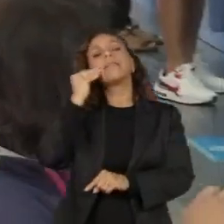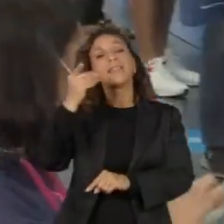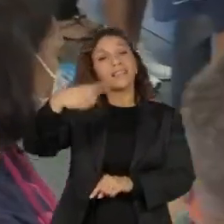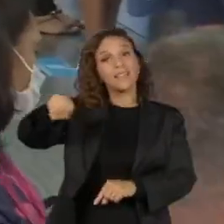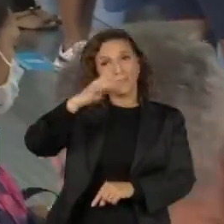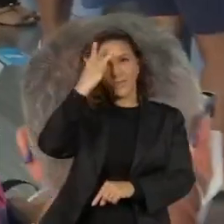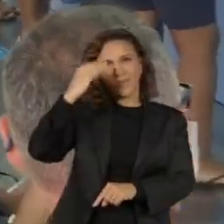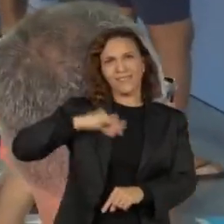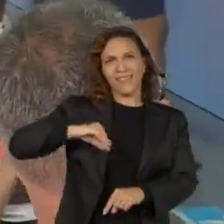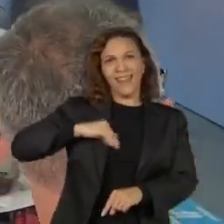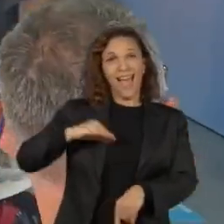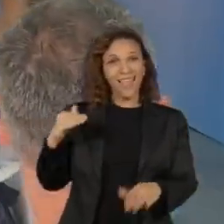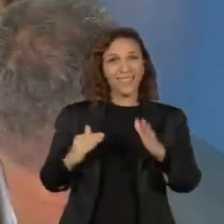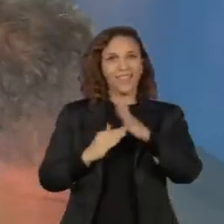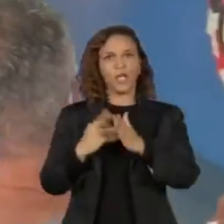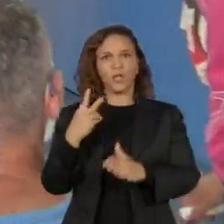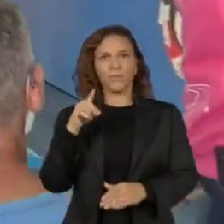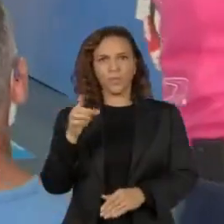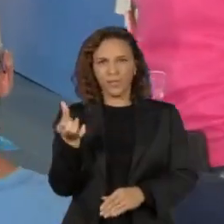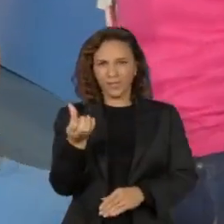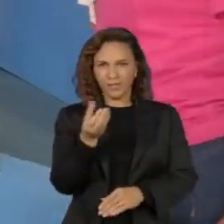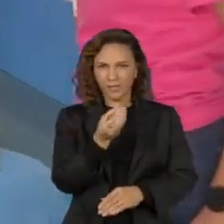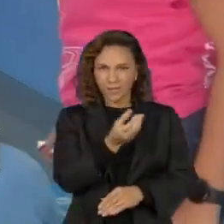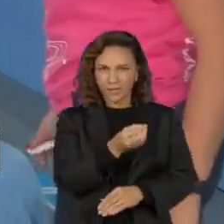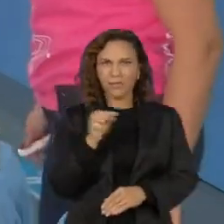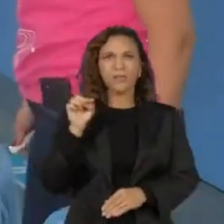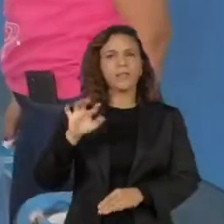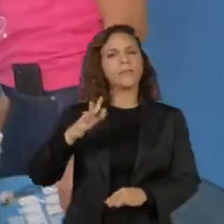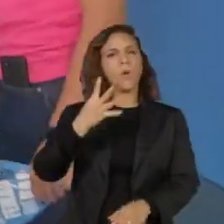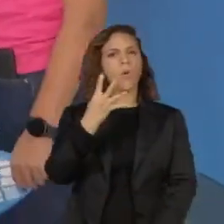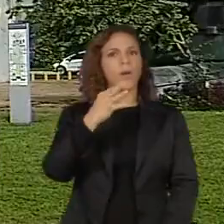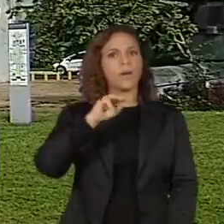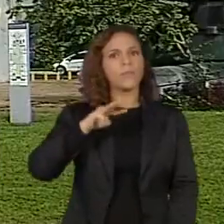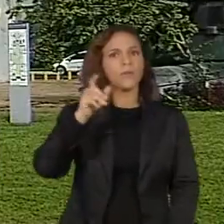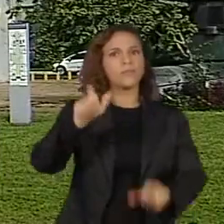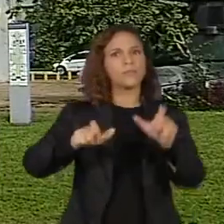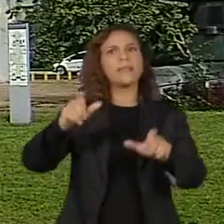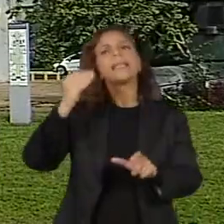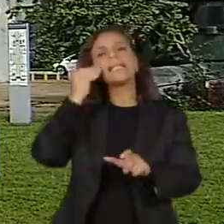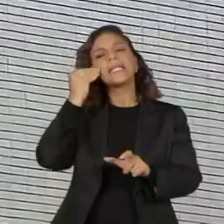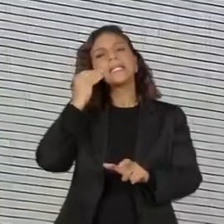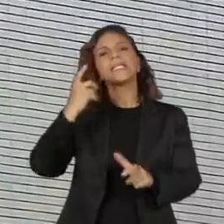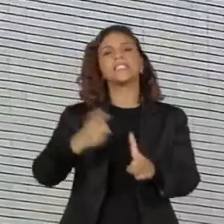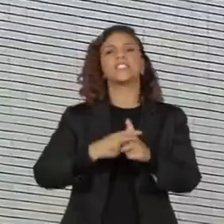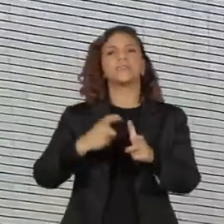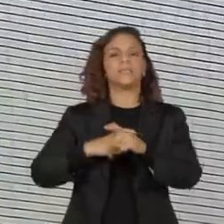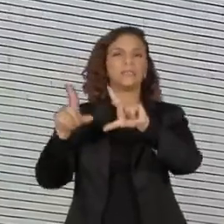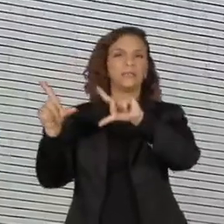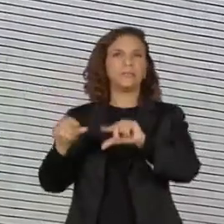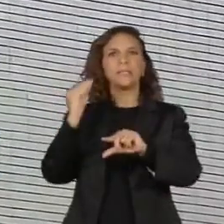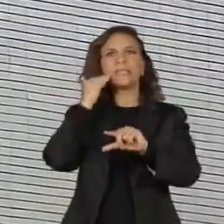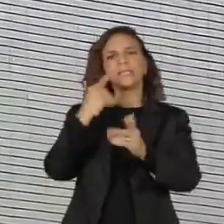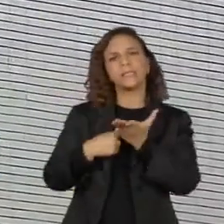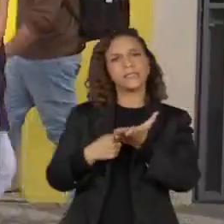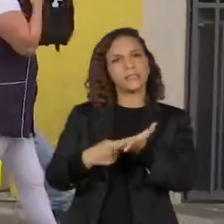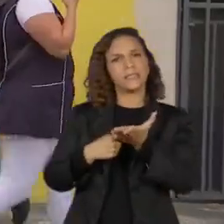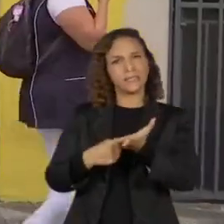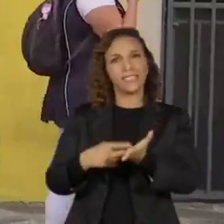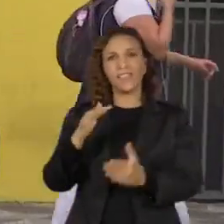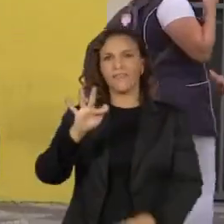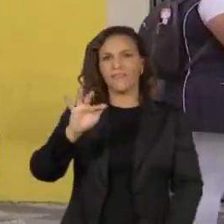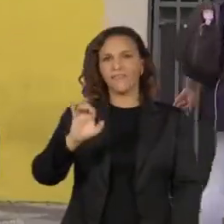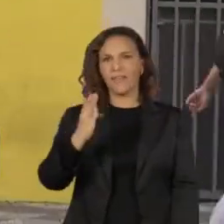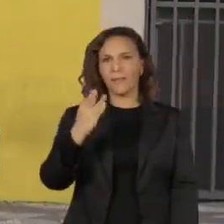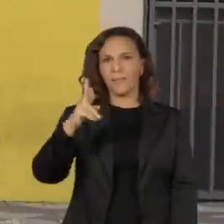até 2 salários mínimos. São cerca de 40 milhões de pessoas. O desenho está sendo feito entre o Ministério da Fazenda e a Febraban,